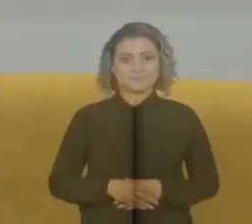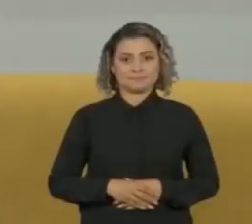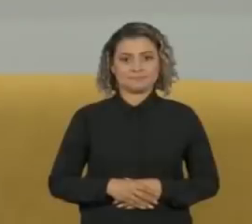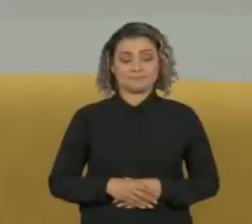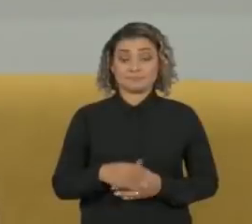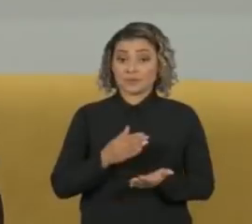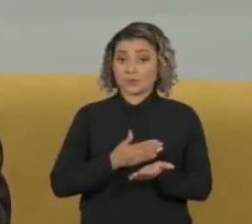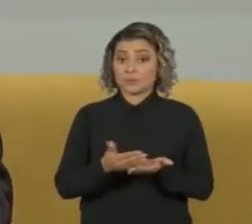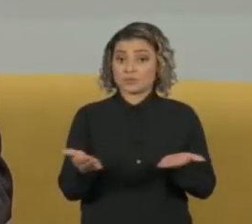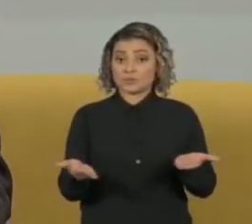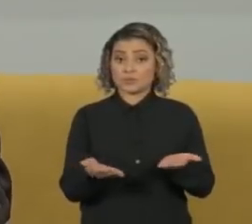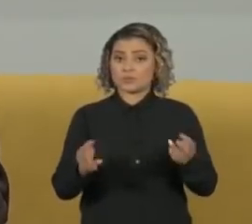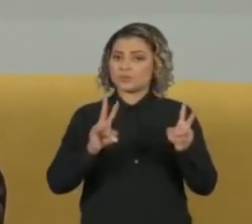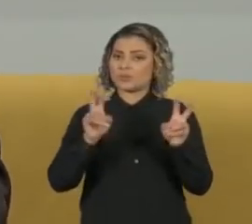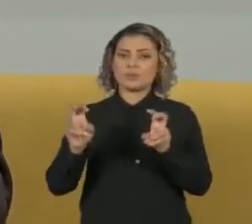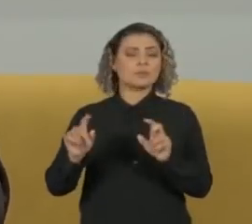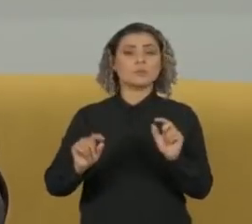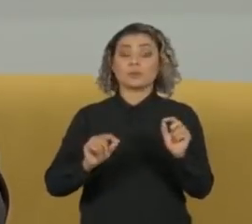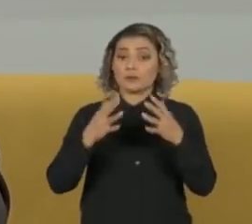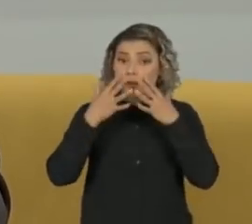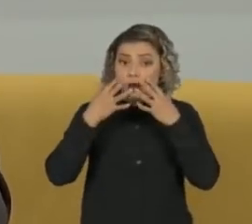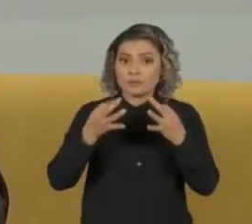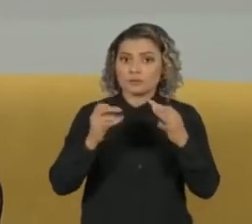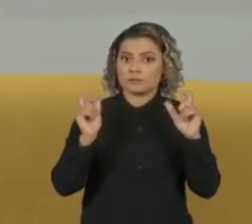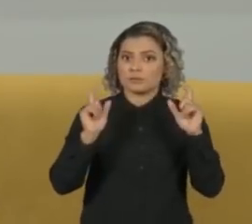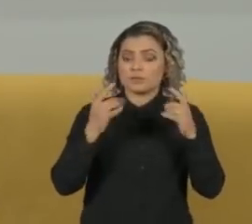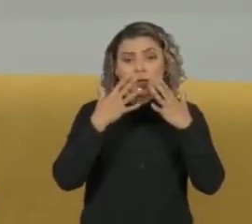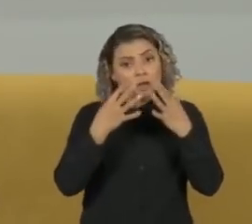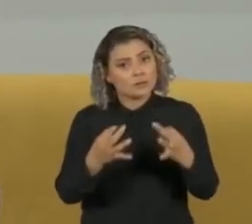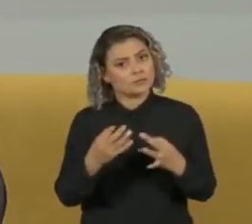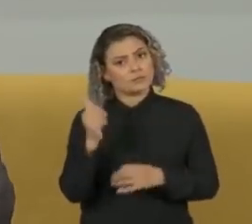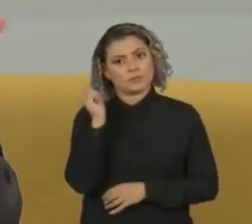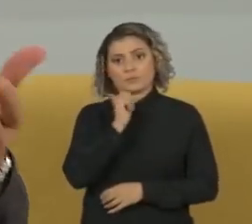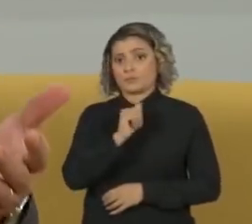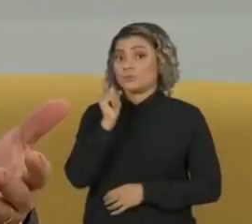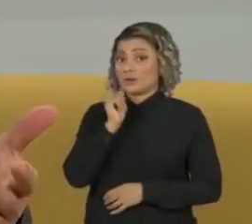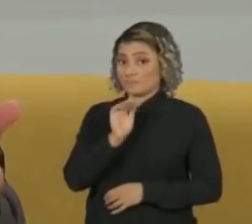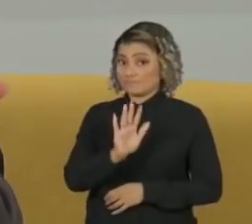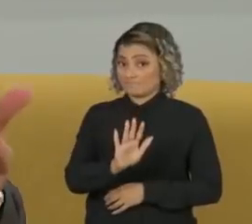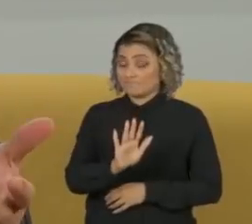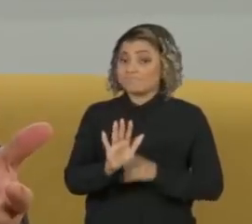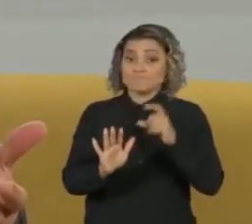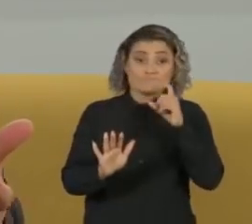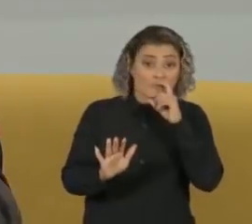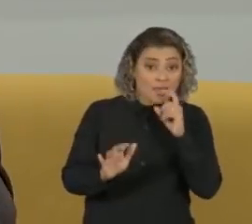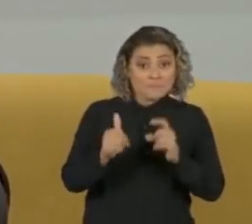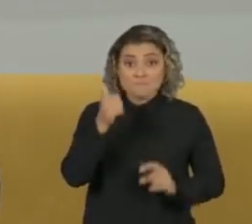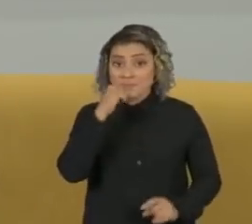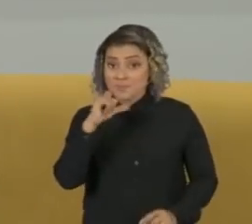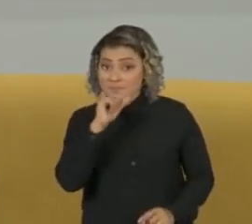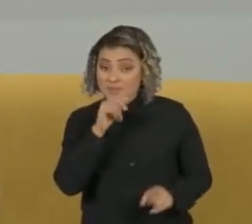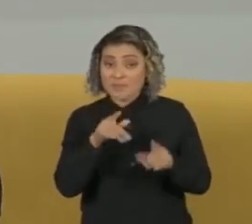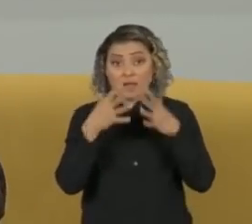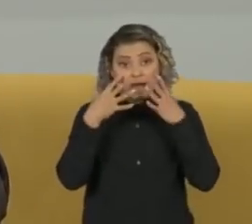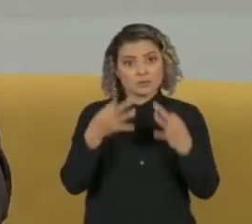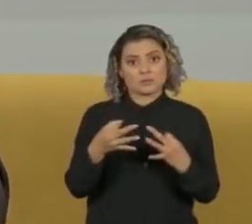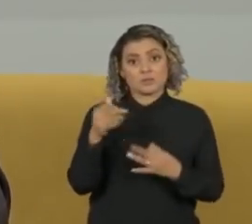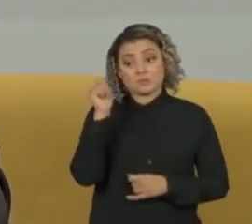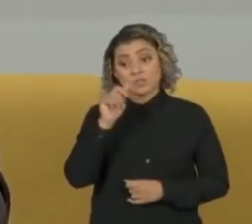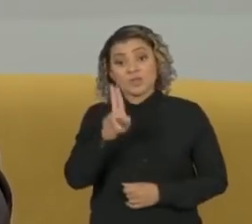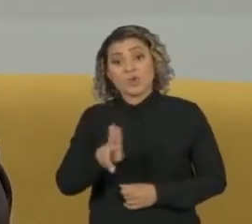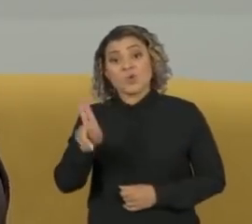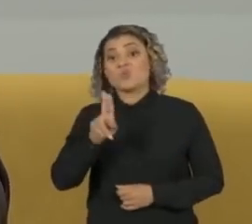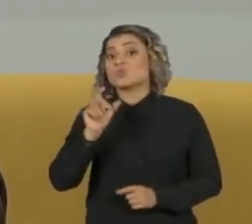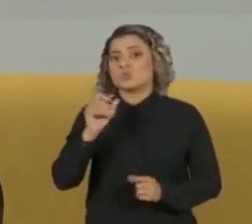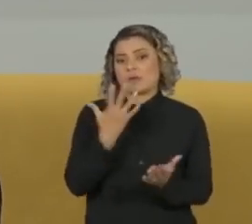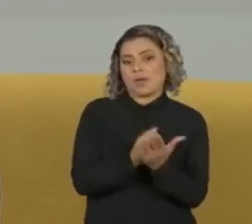Nós começamos essa edição com um alerta para as mulheres, os pais, as mães de garotas que usam